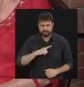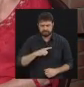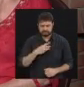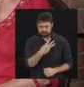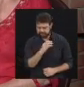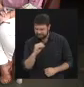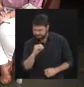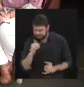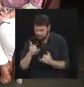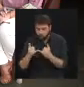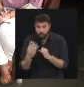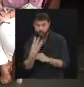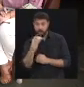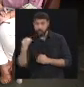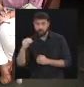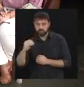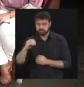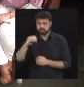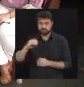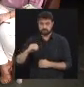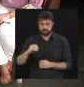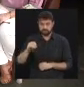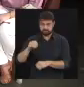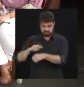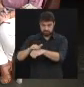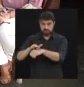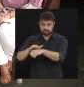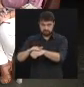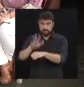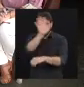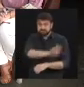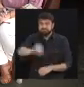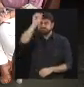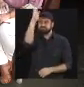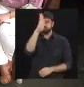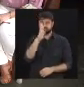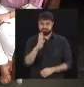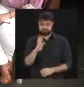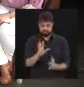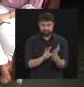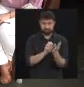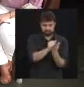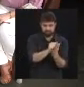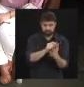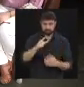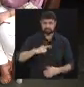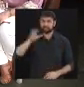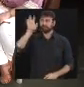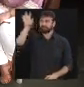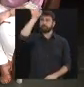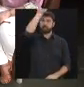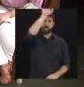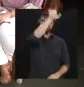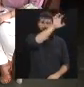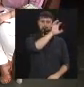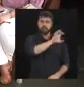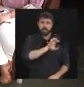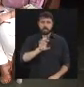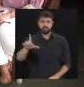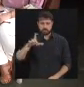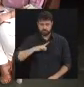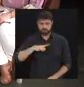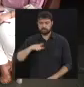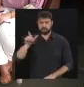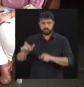300, quase 400 casos cadastrados. Isso do Brasil todo? Do Brasil inteiro. E assim, todos os estados tem alguém...